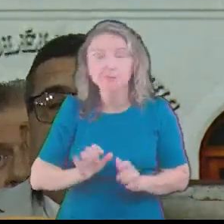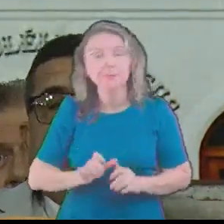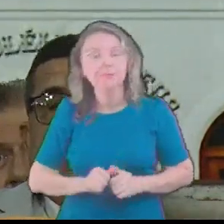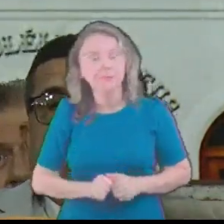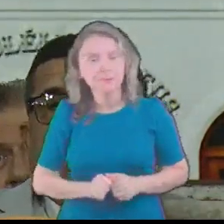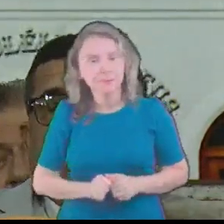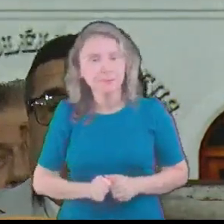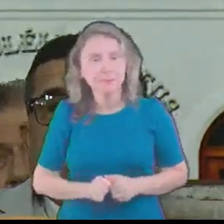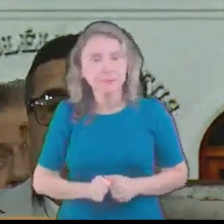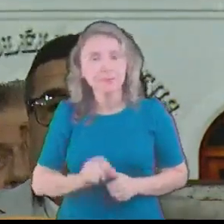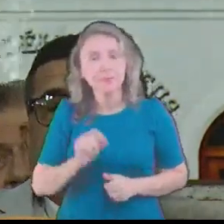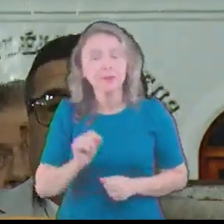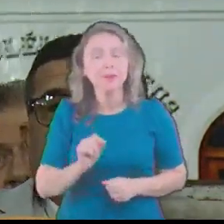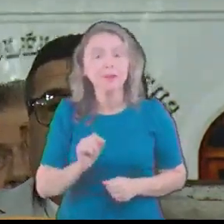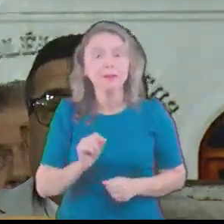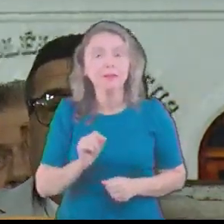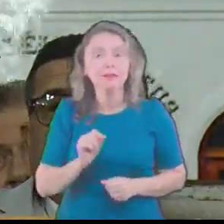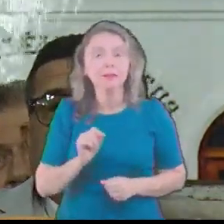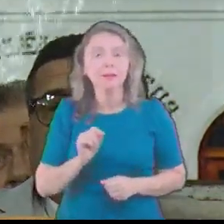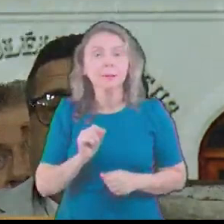Ela vai dar o melhor para Jesus.